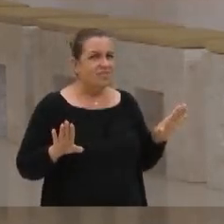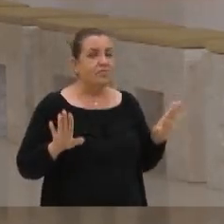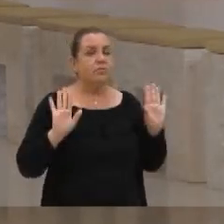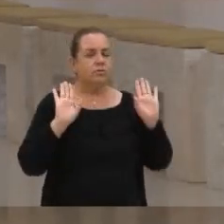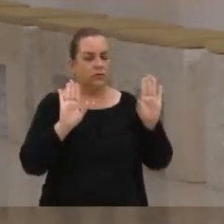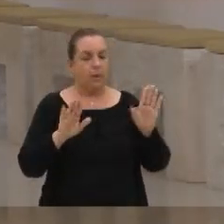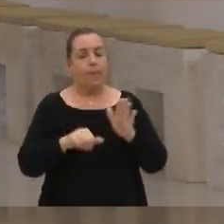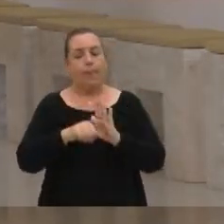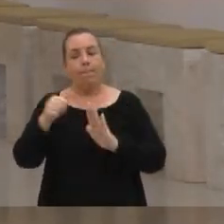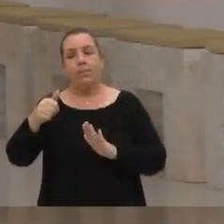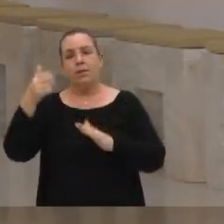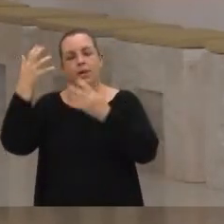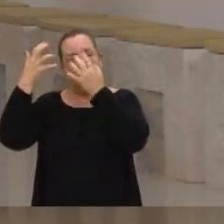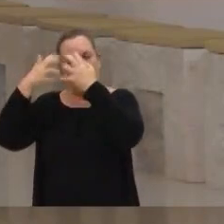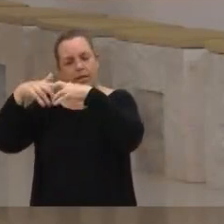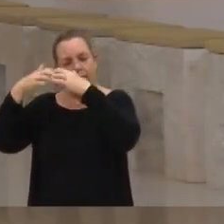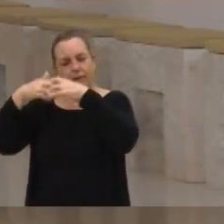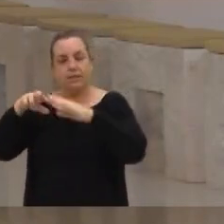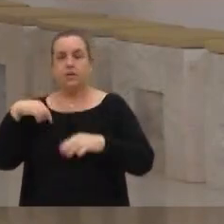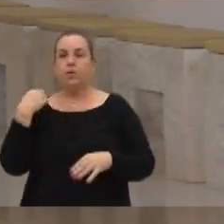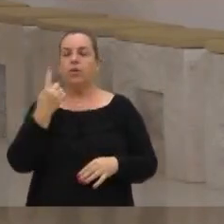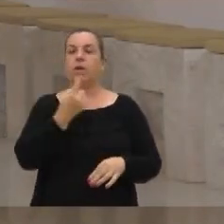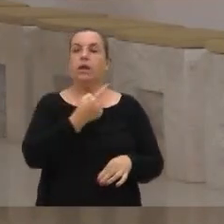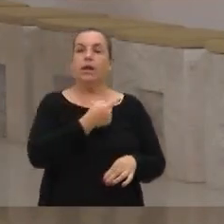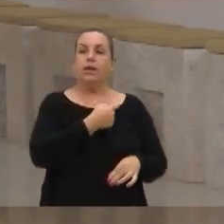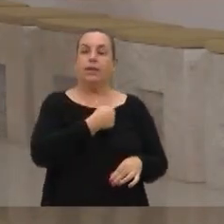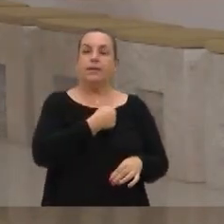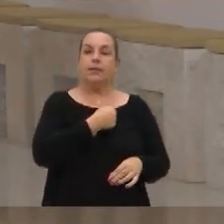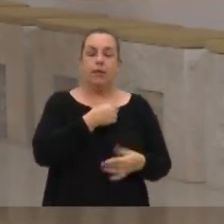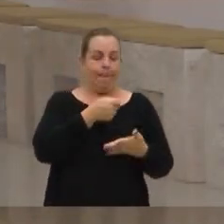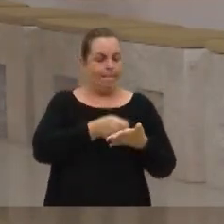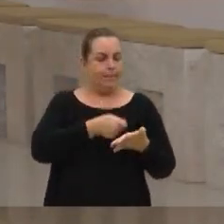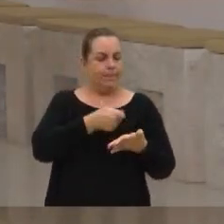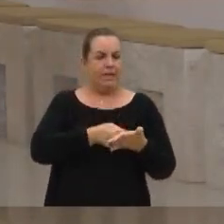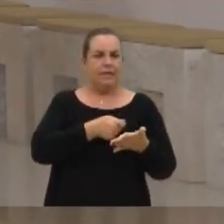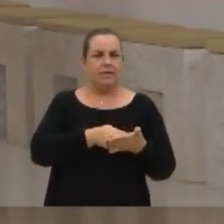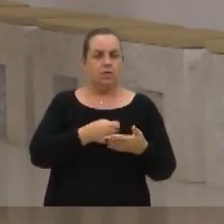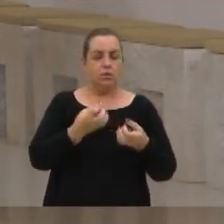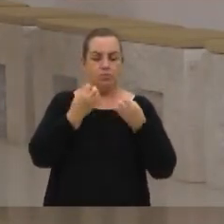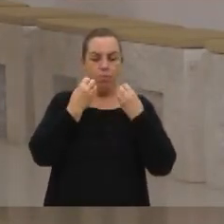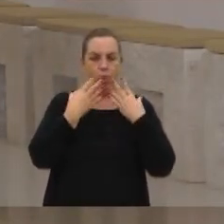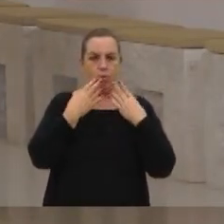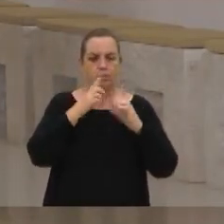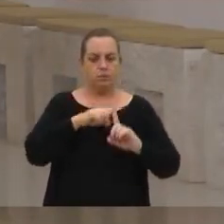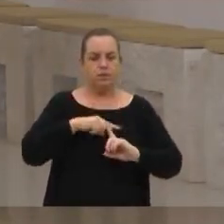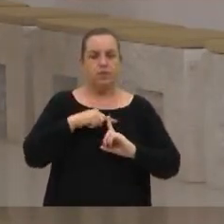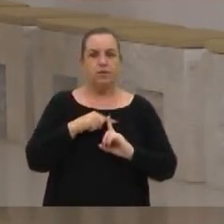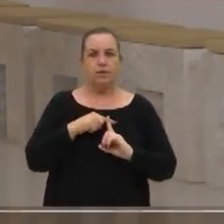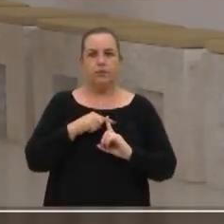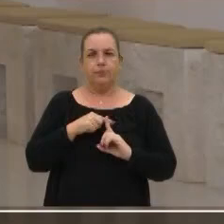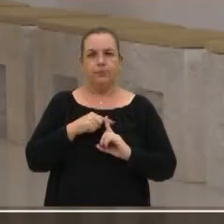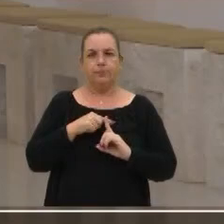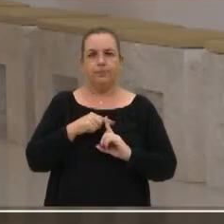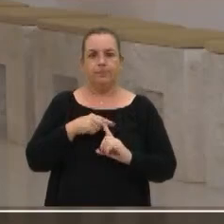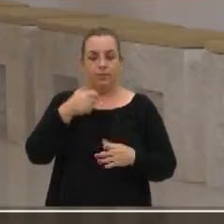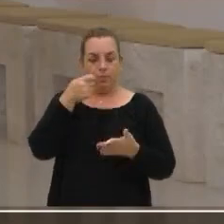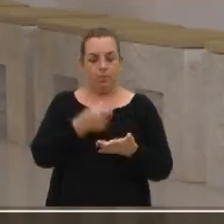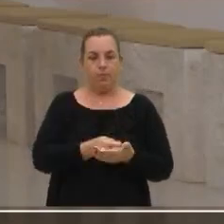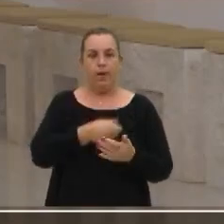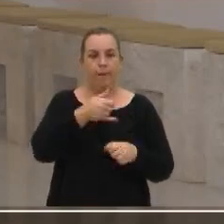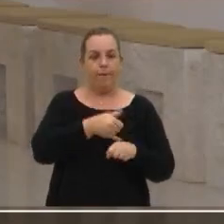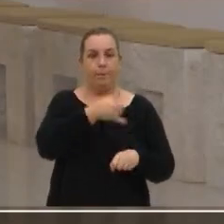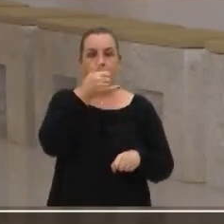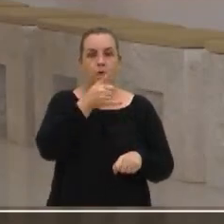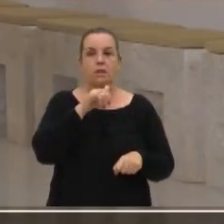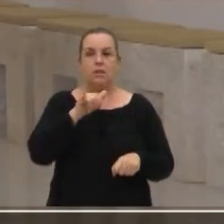primeira reflexão é a nossa obrigação de sermos bons cristãos. Pagar impostos, se